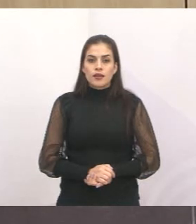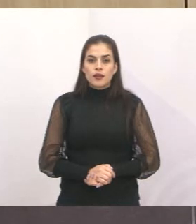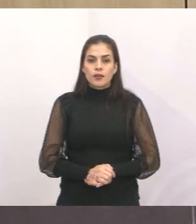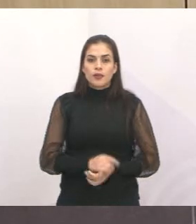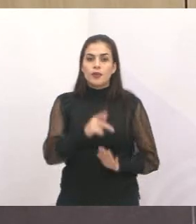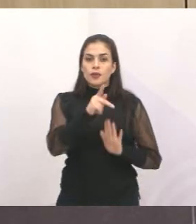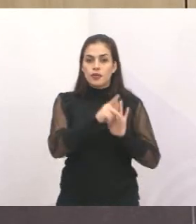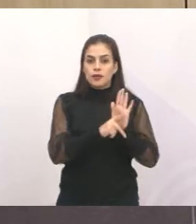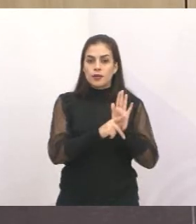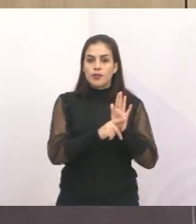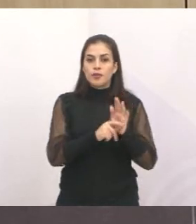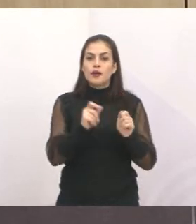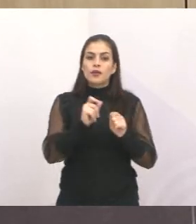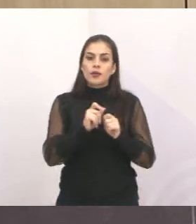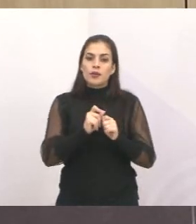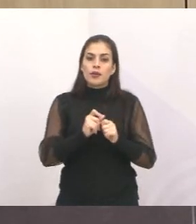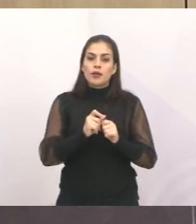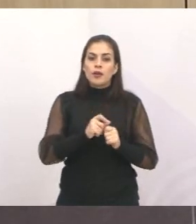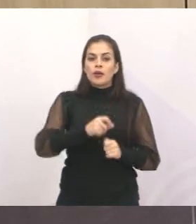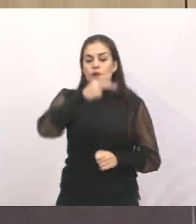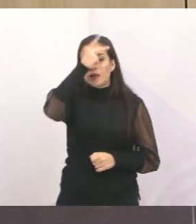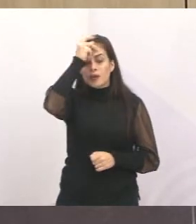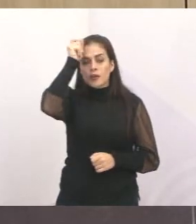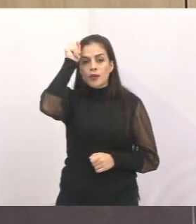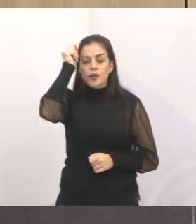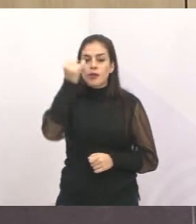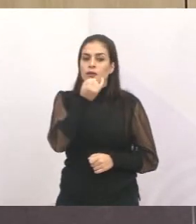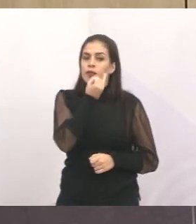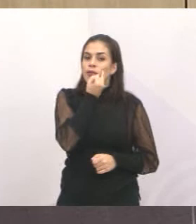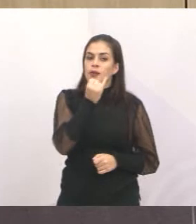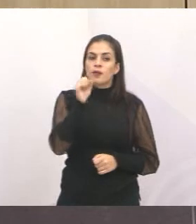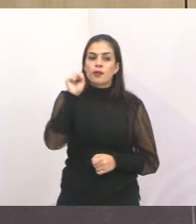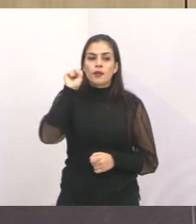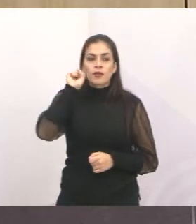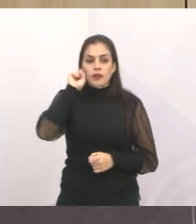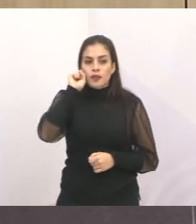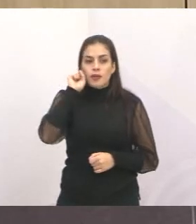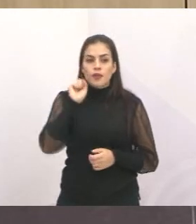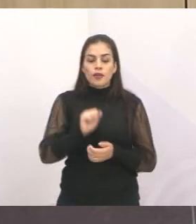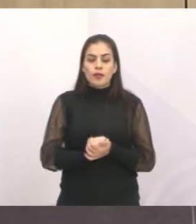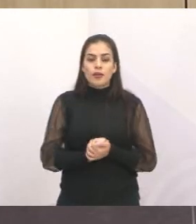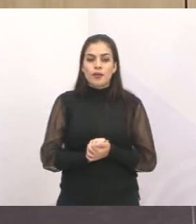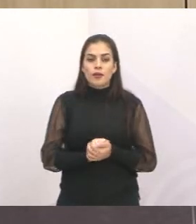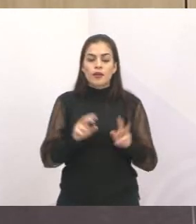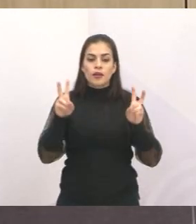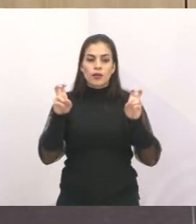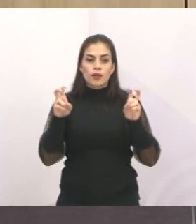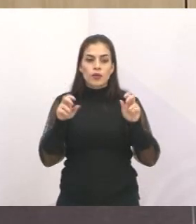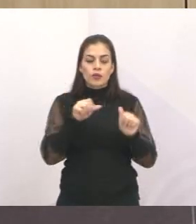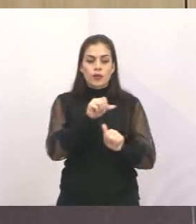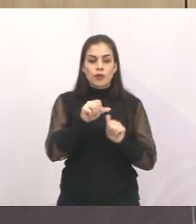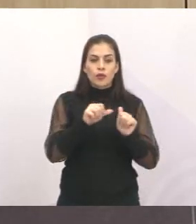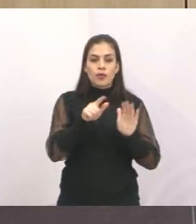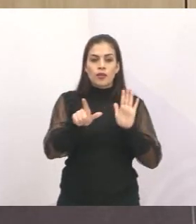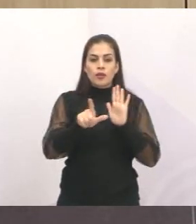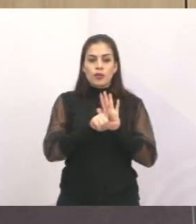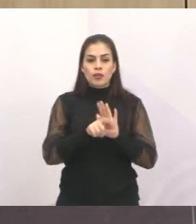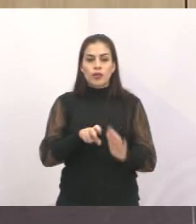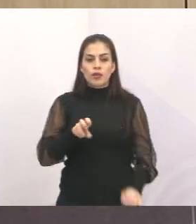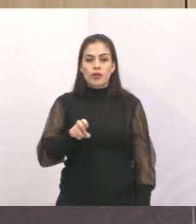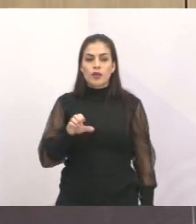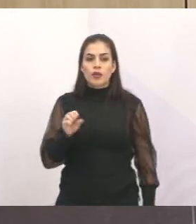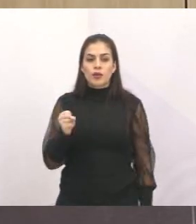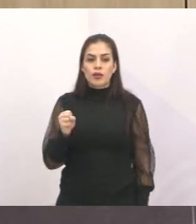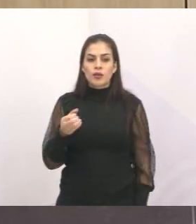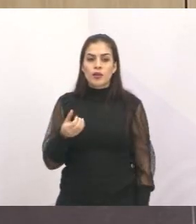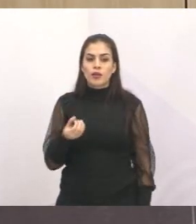Projeto de autoria do prefeito municipal Isaías José de Santana, assunto altera a lei número 5.806, de 3